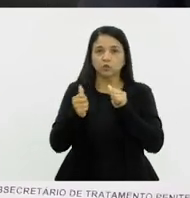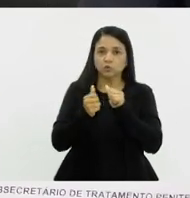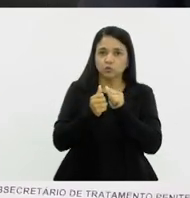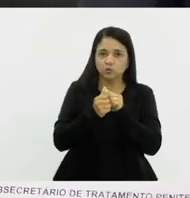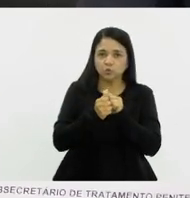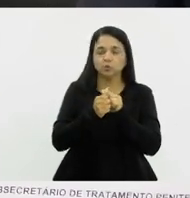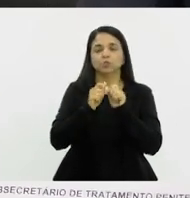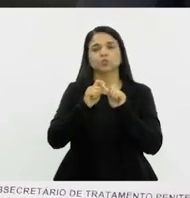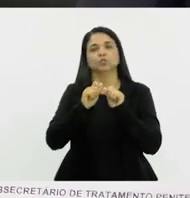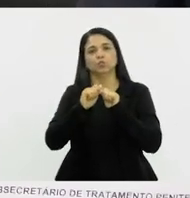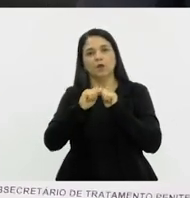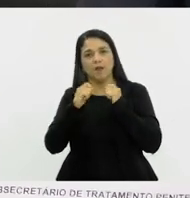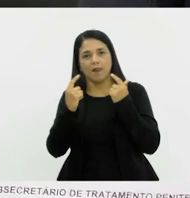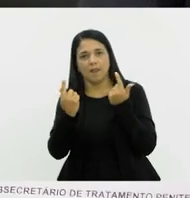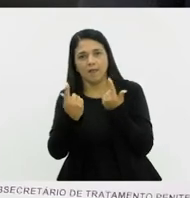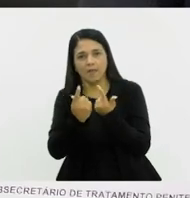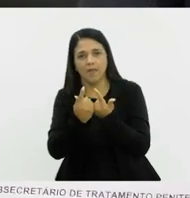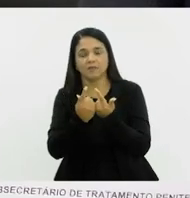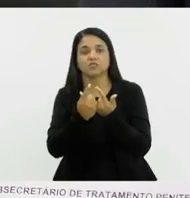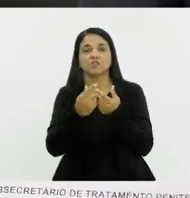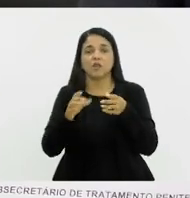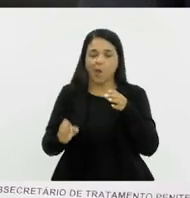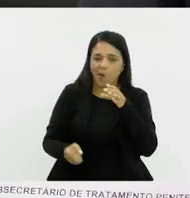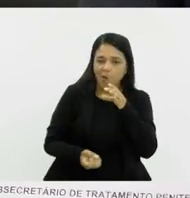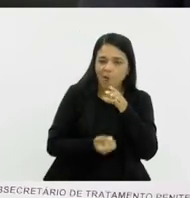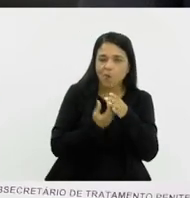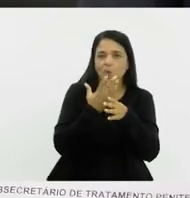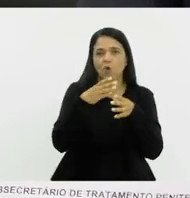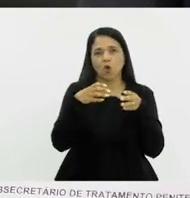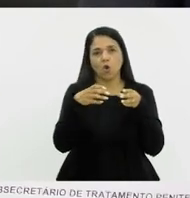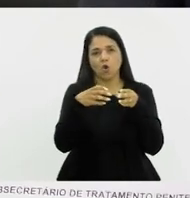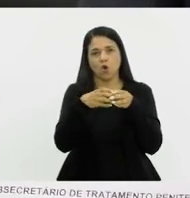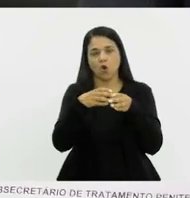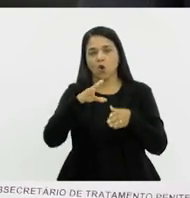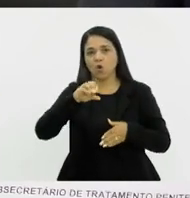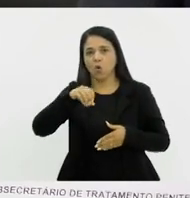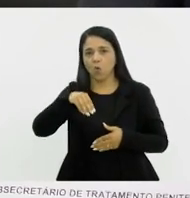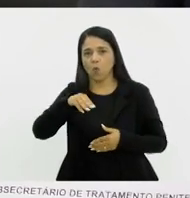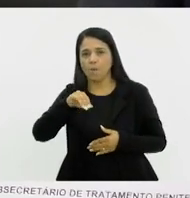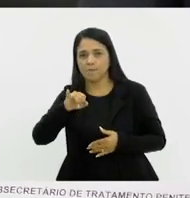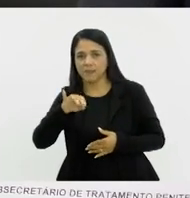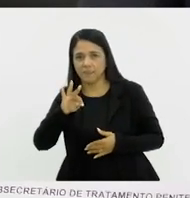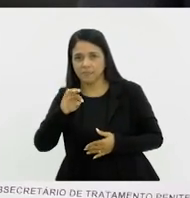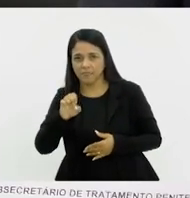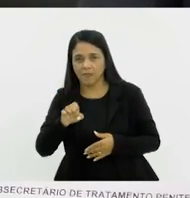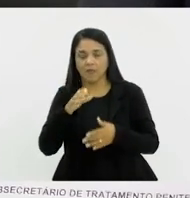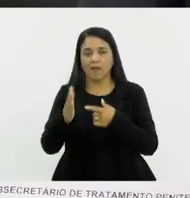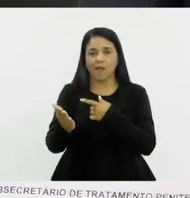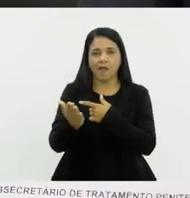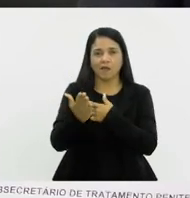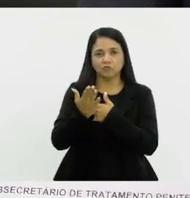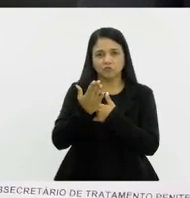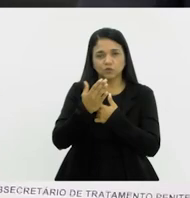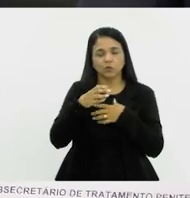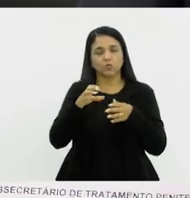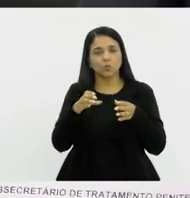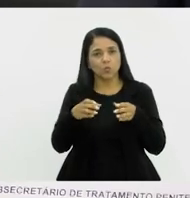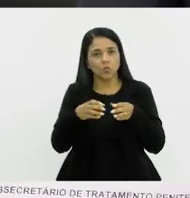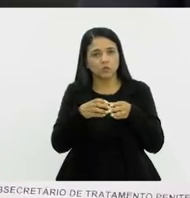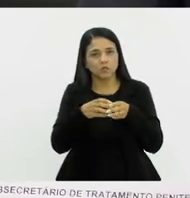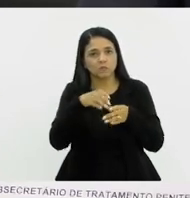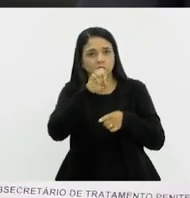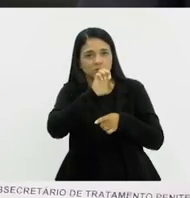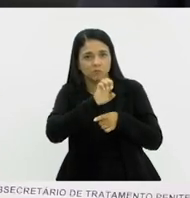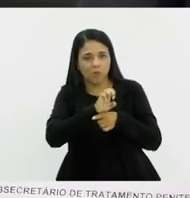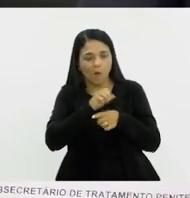Estado, principalmente agora com a criação do comitê. E esse comitê vai estar nos ajudando, o Conselho Estadual, a estar acompanhando